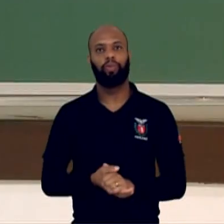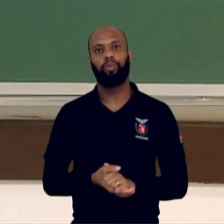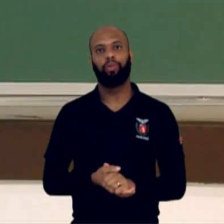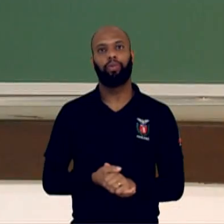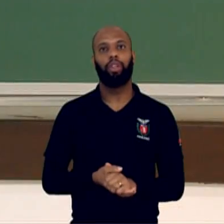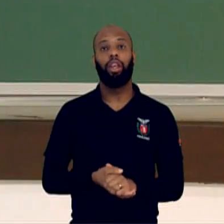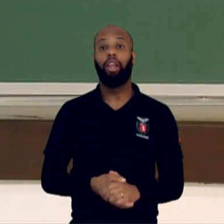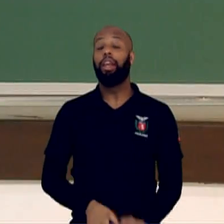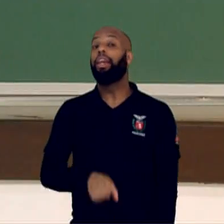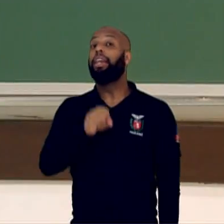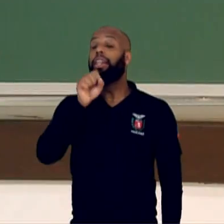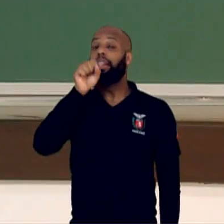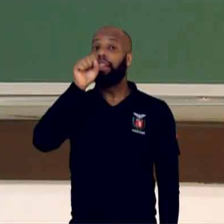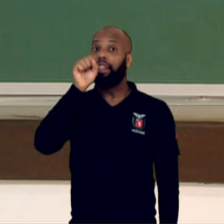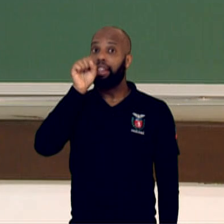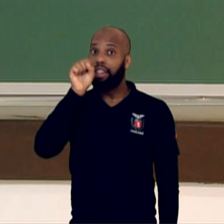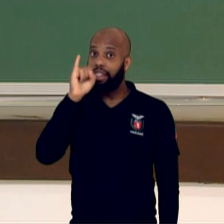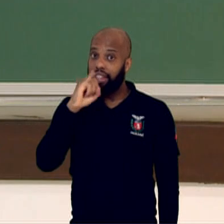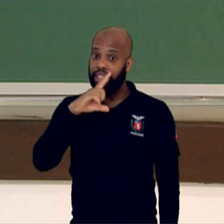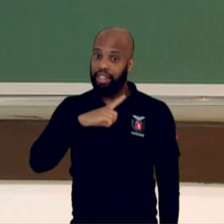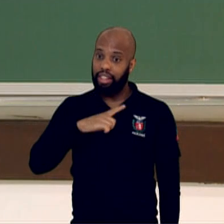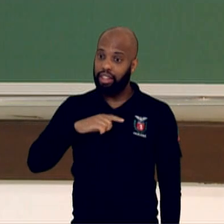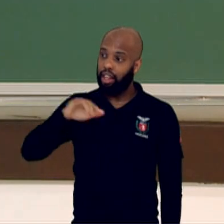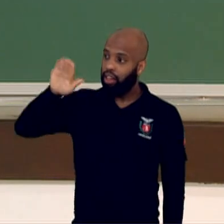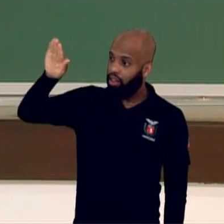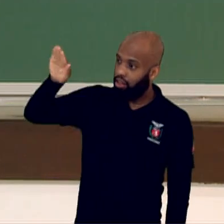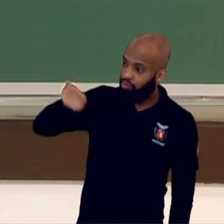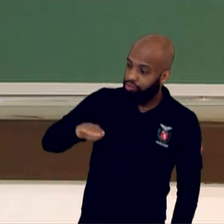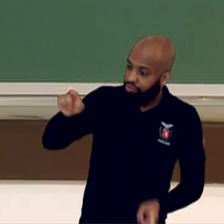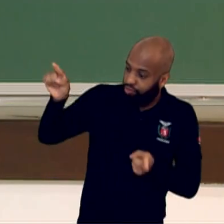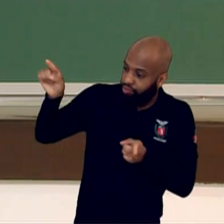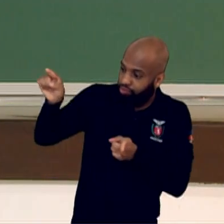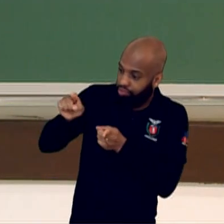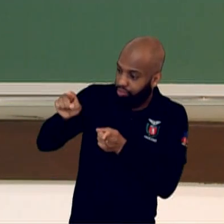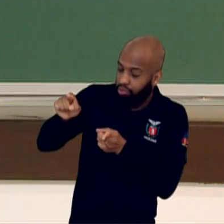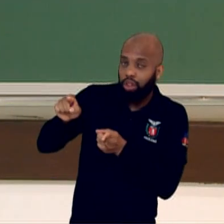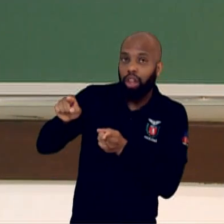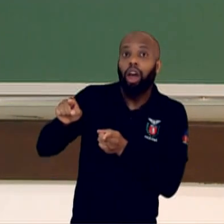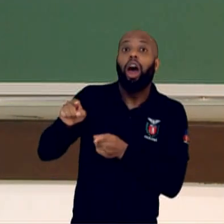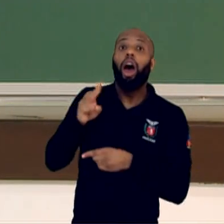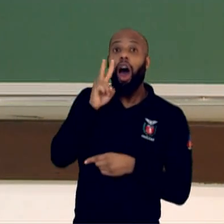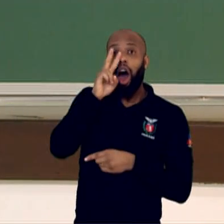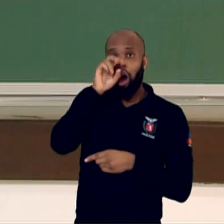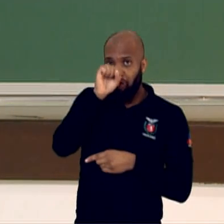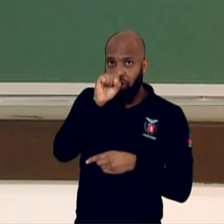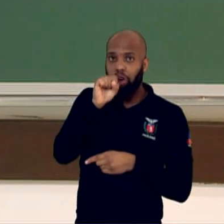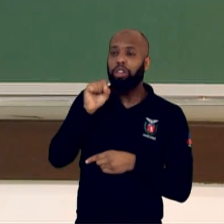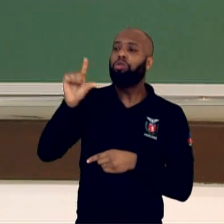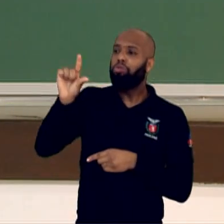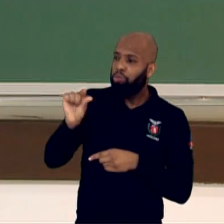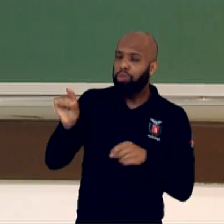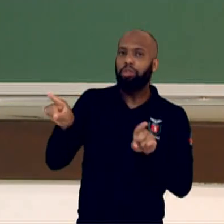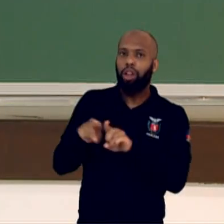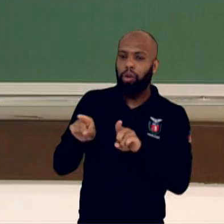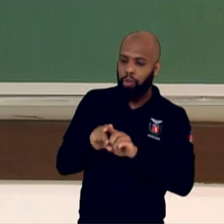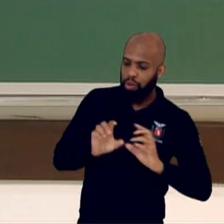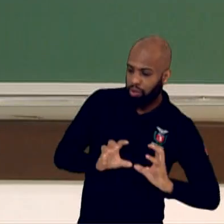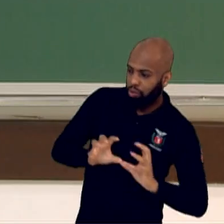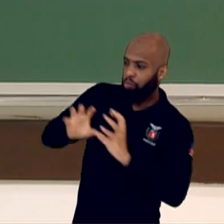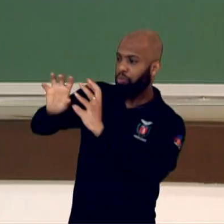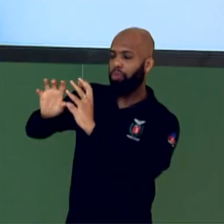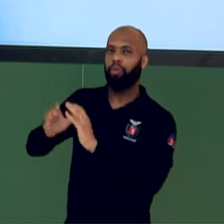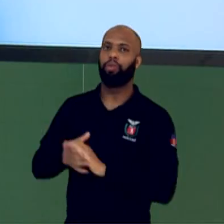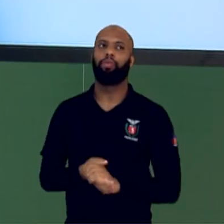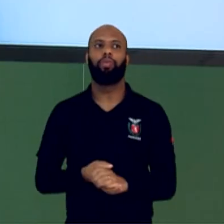Próximo. Quanto menor for o comprimento de um plano inclinado, menor será a força empregada para elevar uma carga à mesma